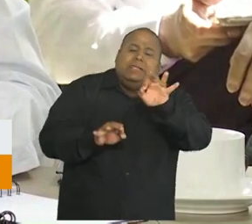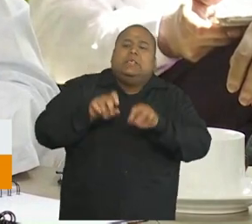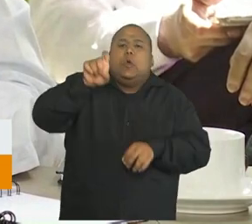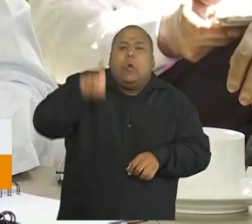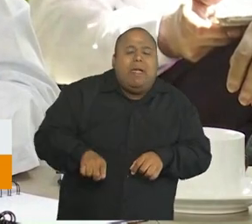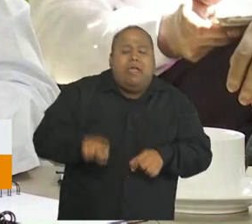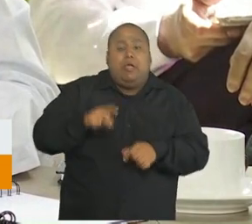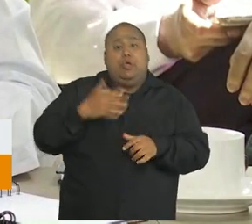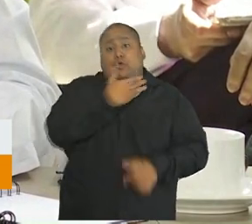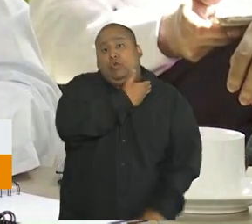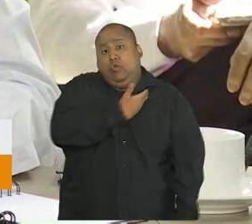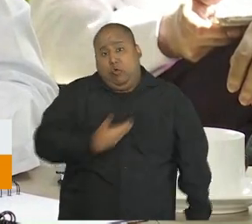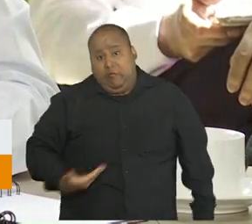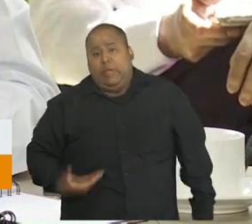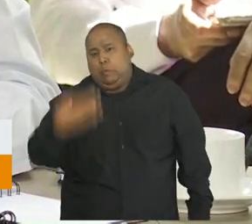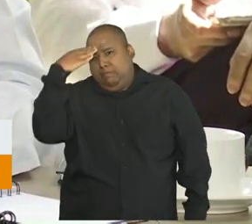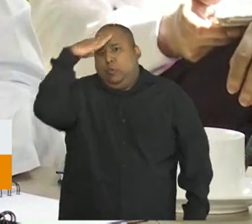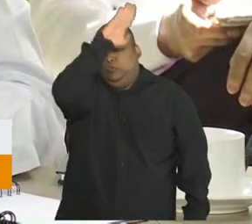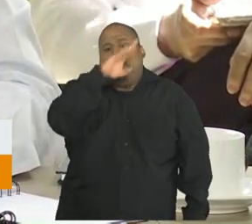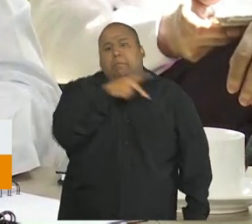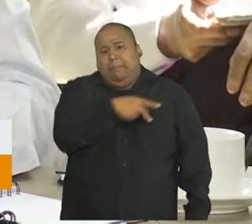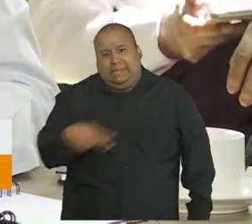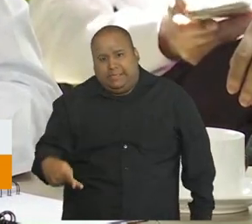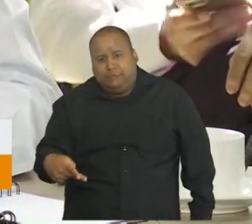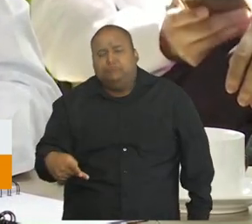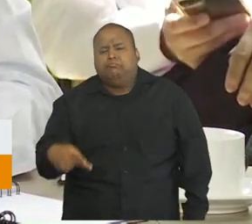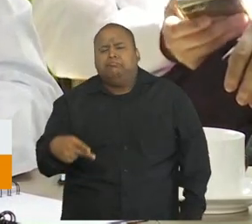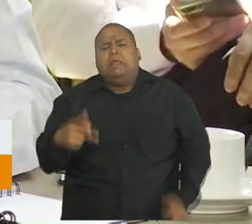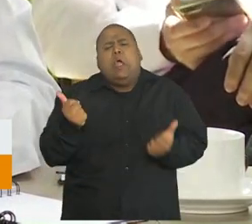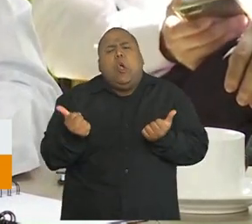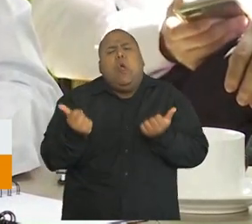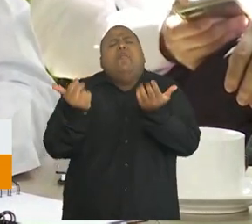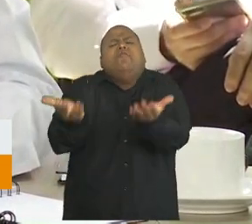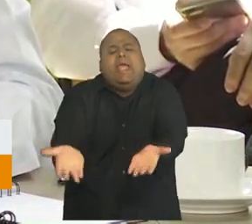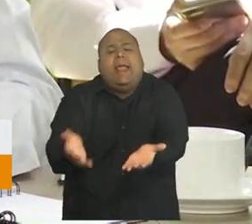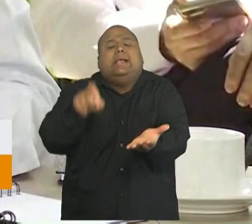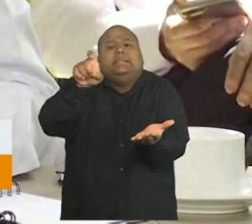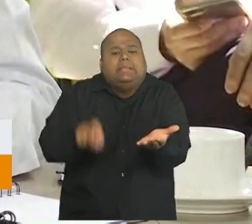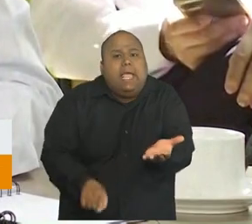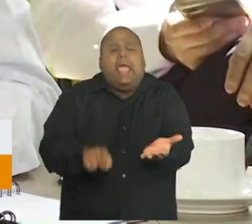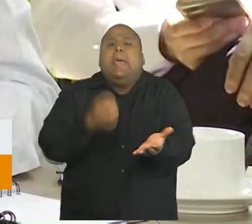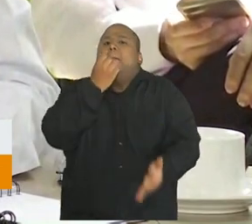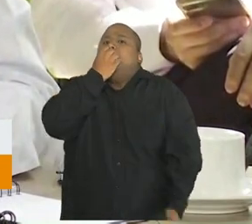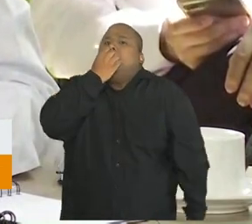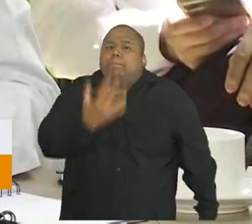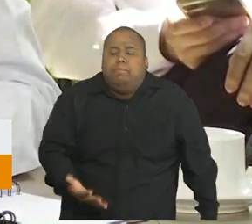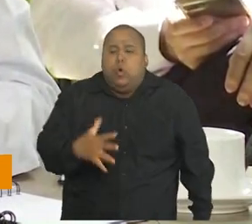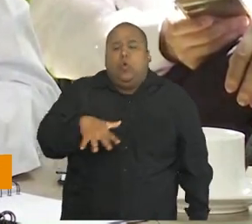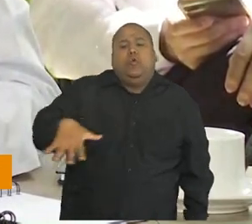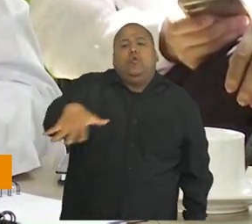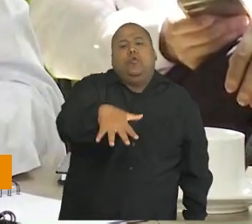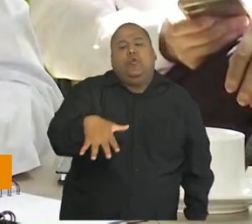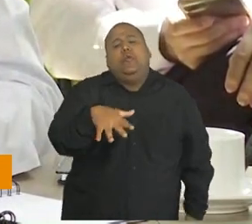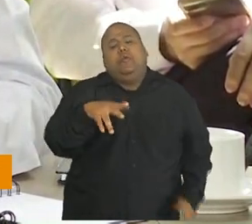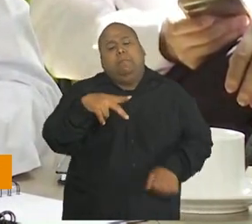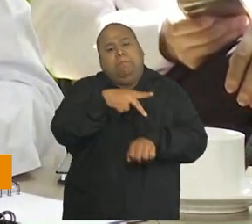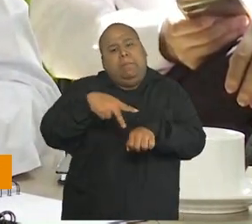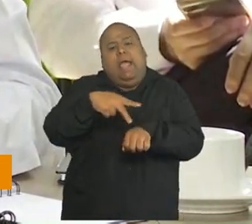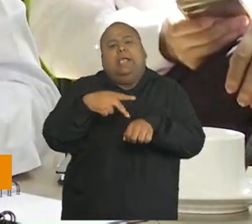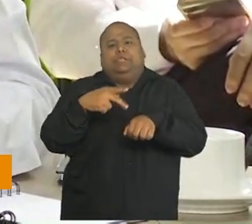pelo governo presidente Bolsonaro, oferecem uma base firme para a retomada